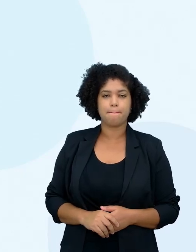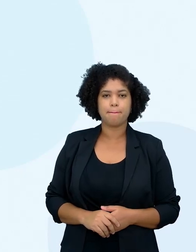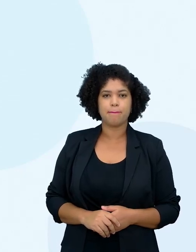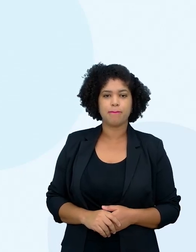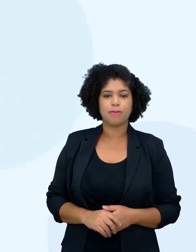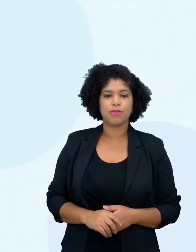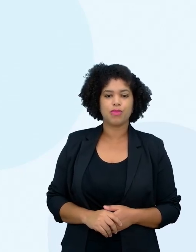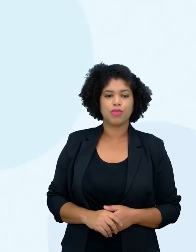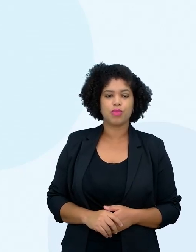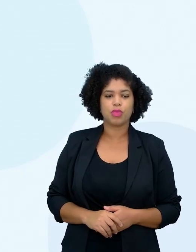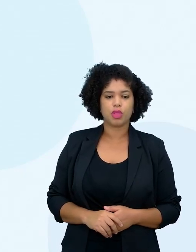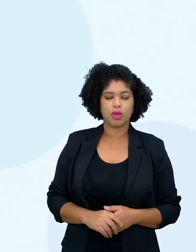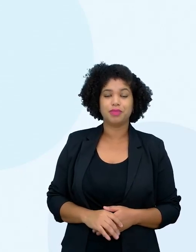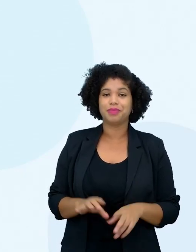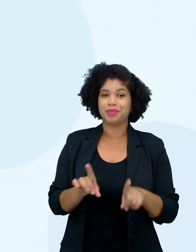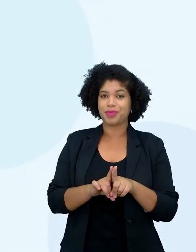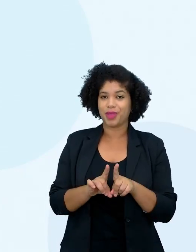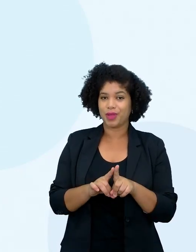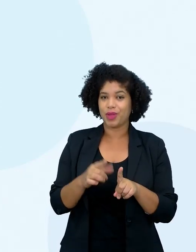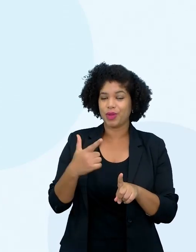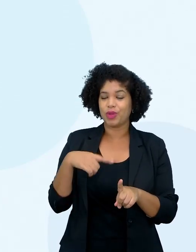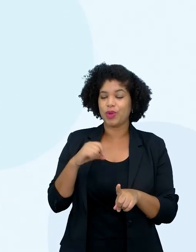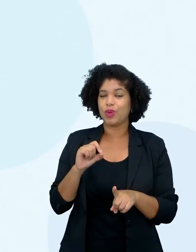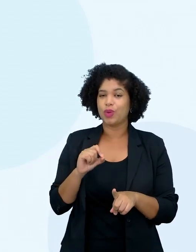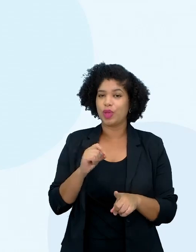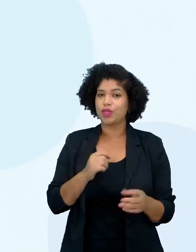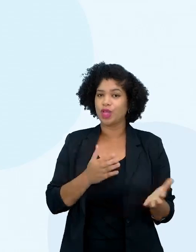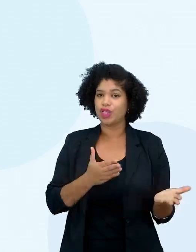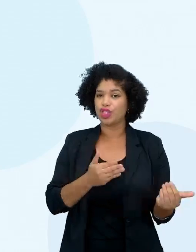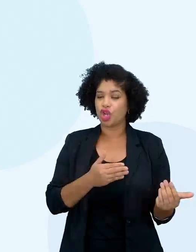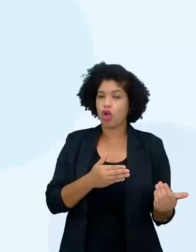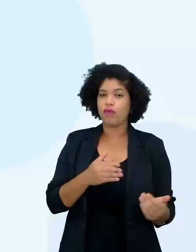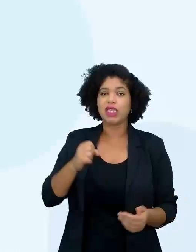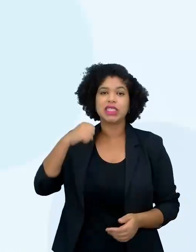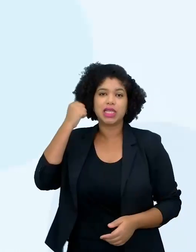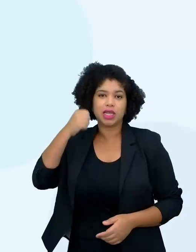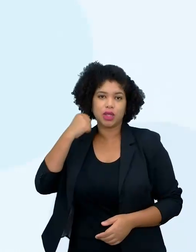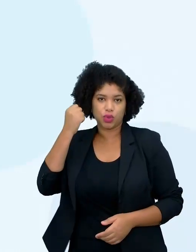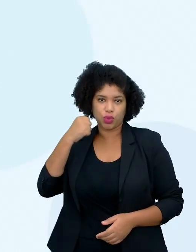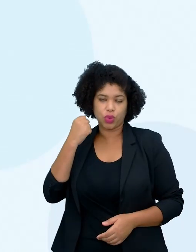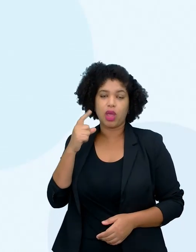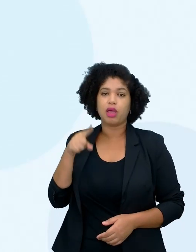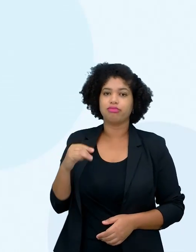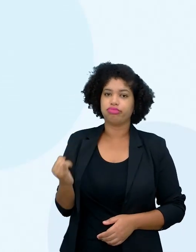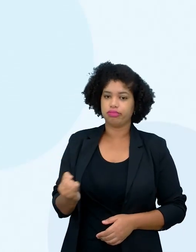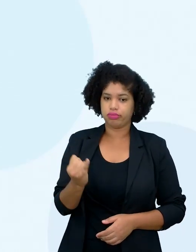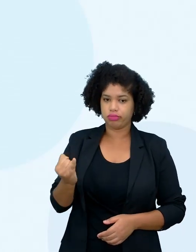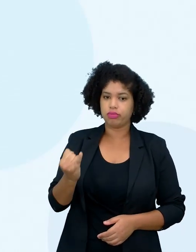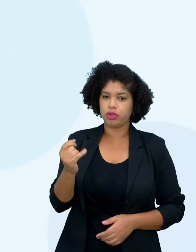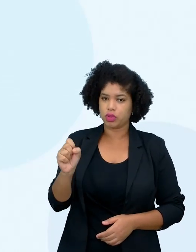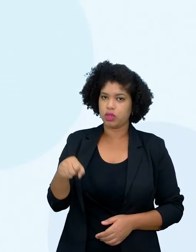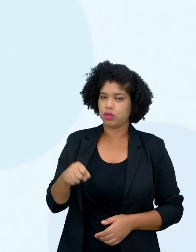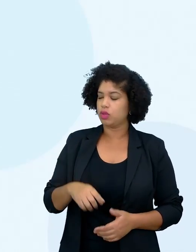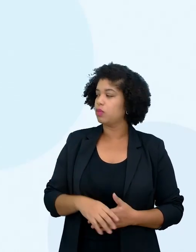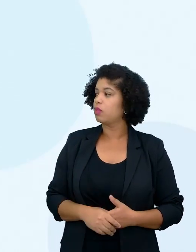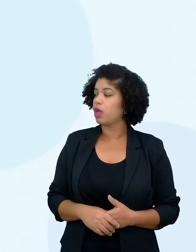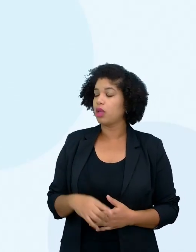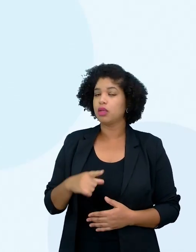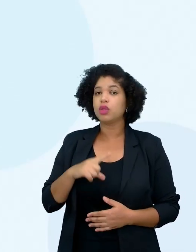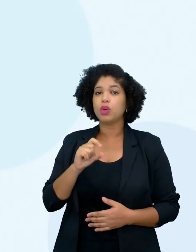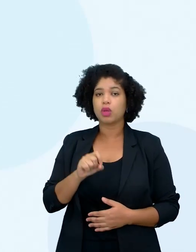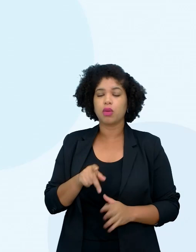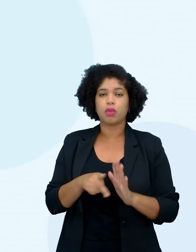Bem, e também o programa Jovem Senador. Programa bem importante. Nós temos uma